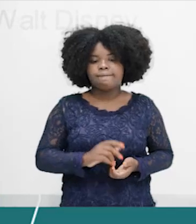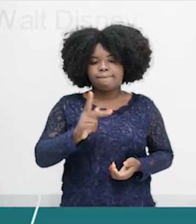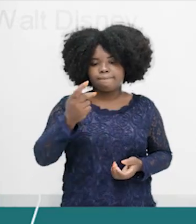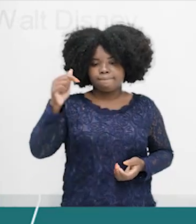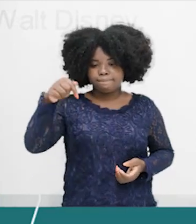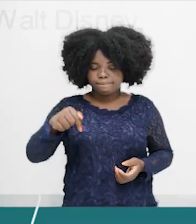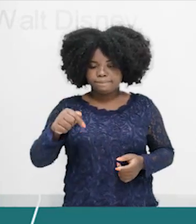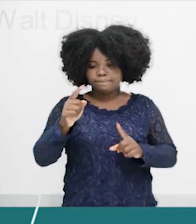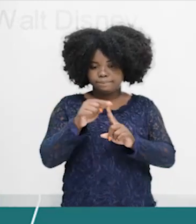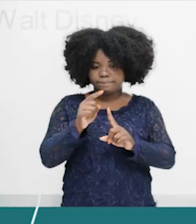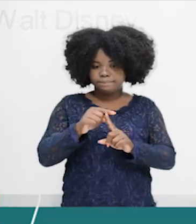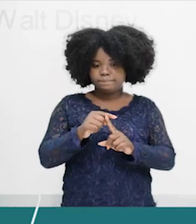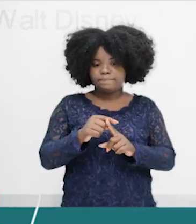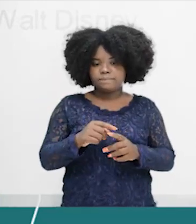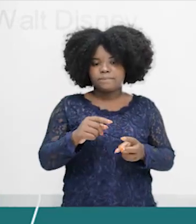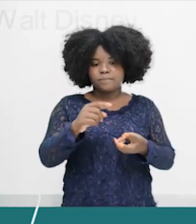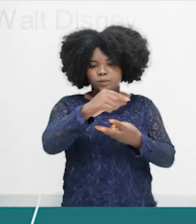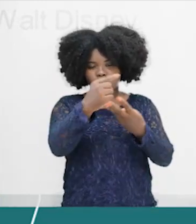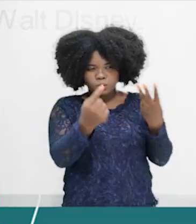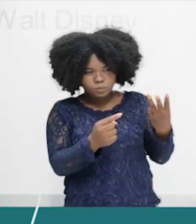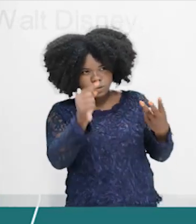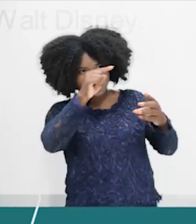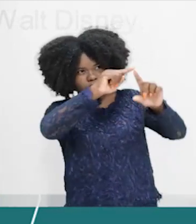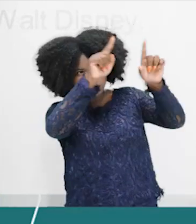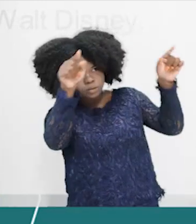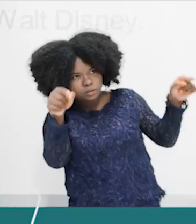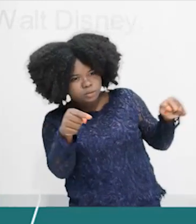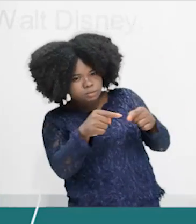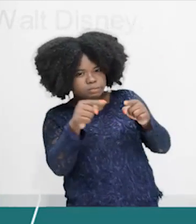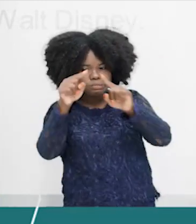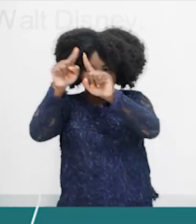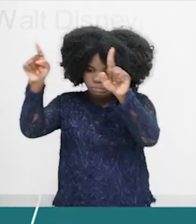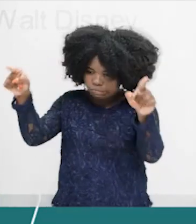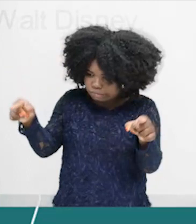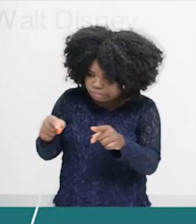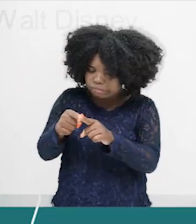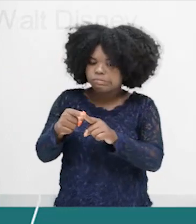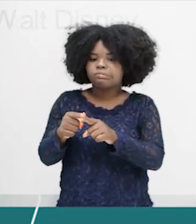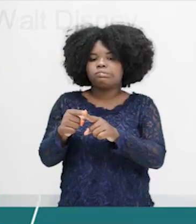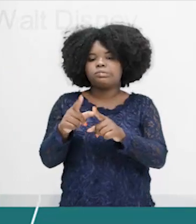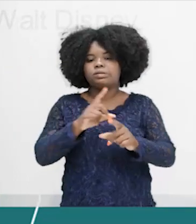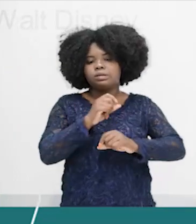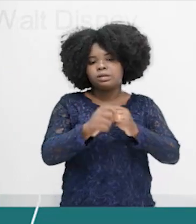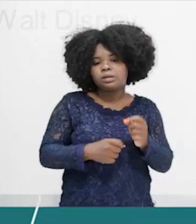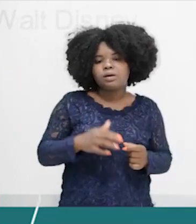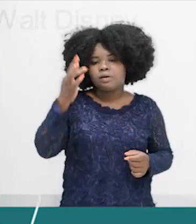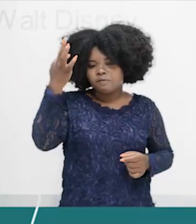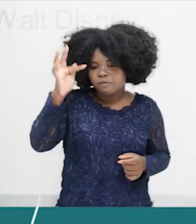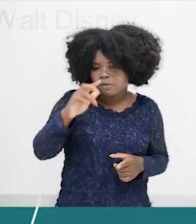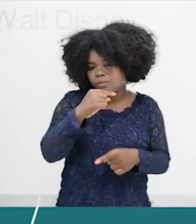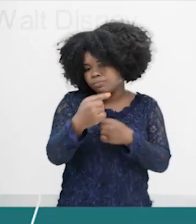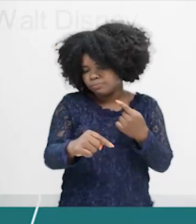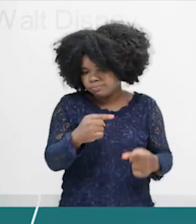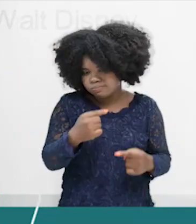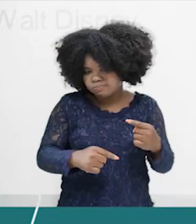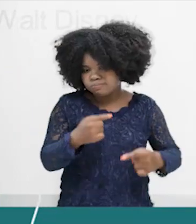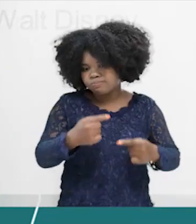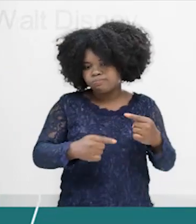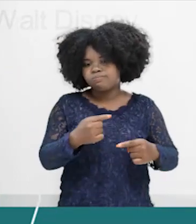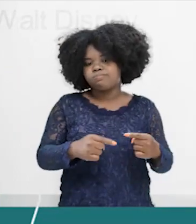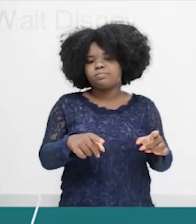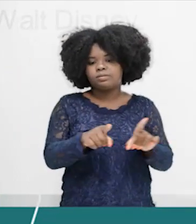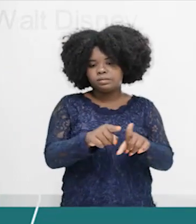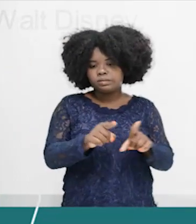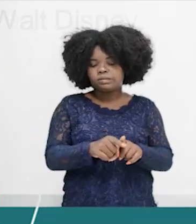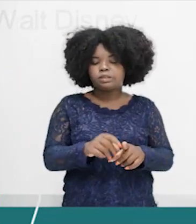1 a 3, 5 balões, 5 quadros, perdão, e eles tratam assuntos filosóficos, políticos, sociais ou simplesmente